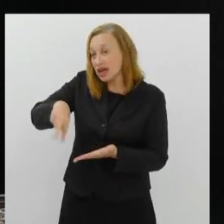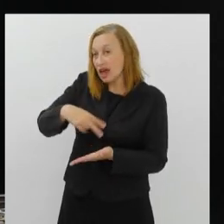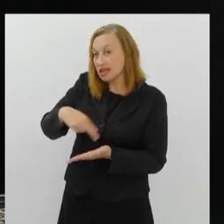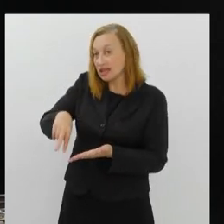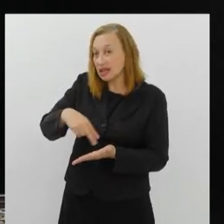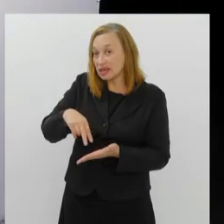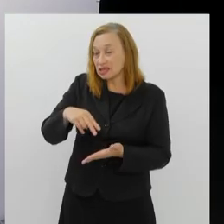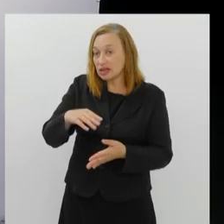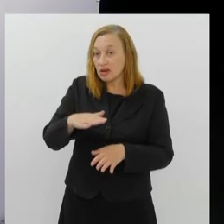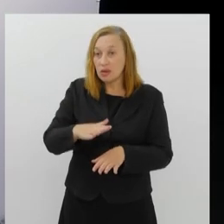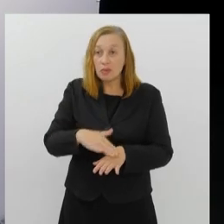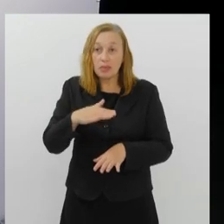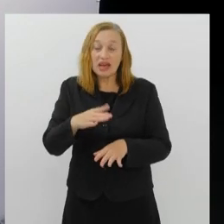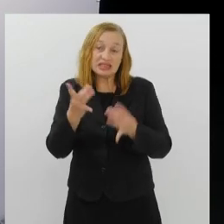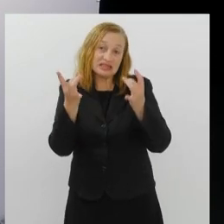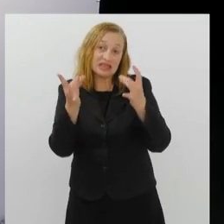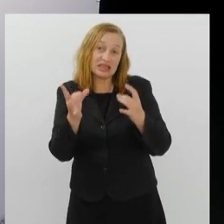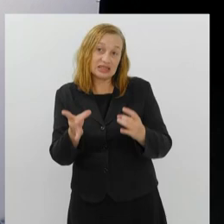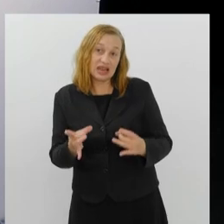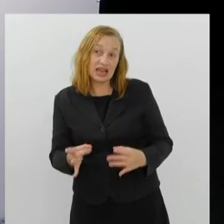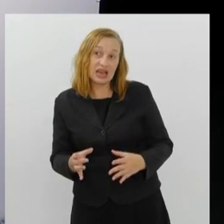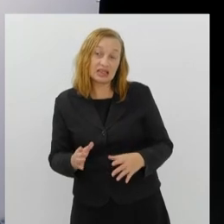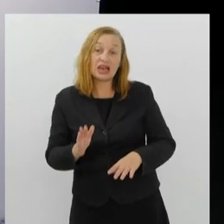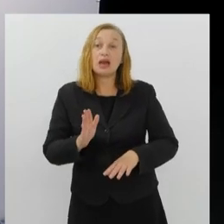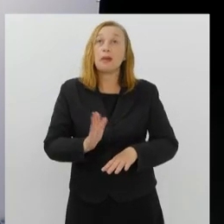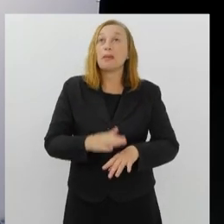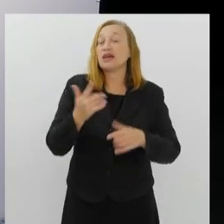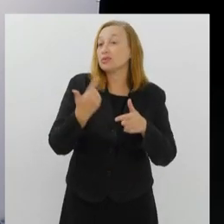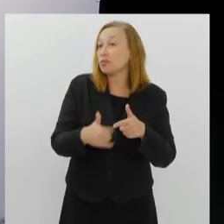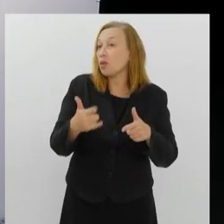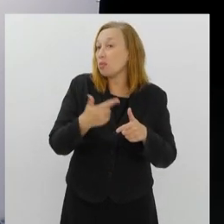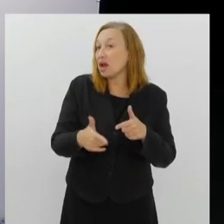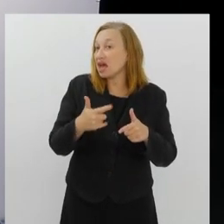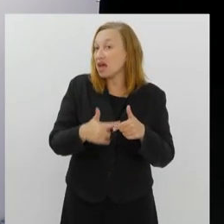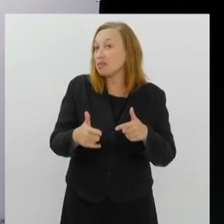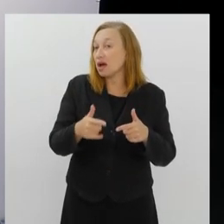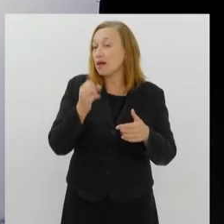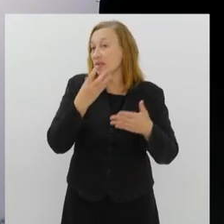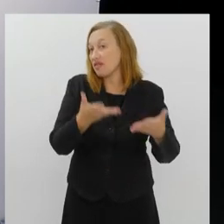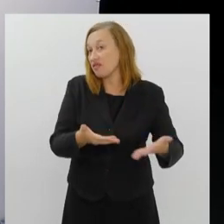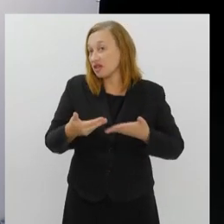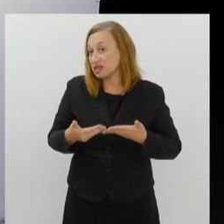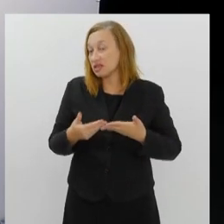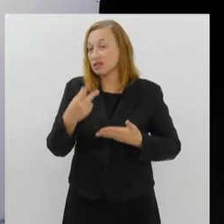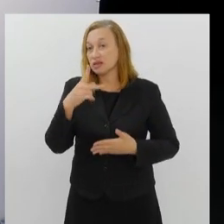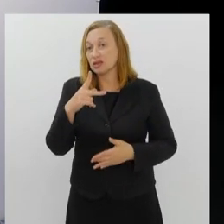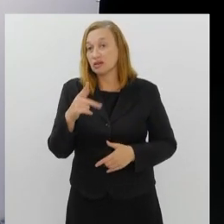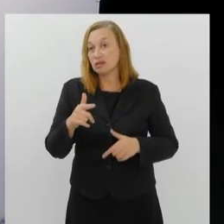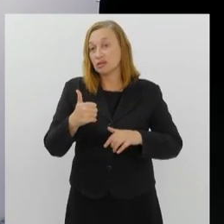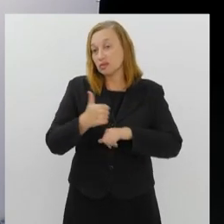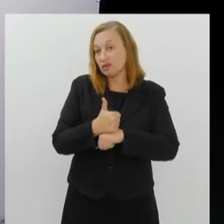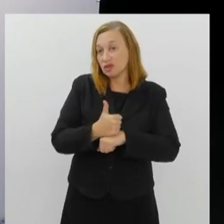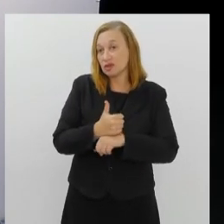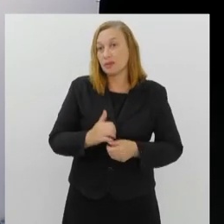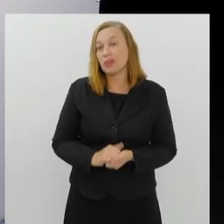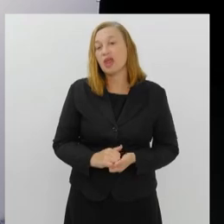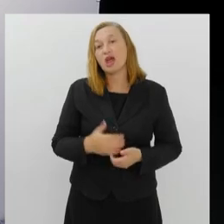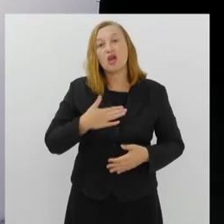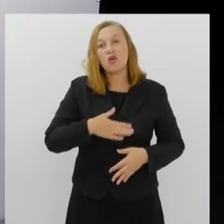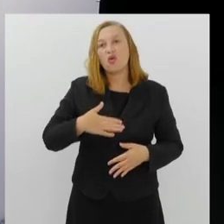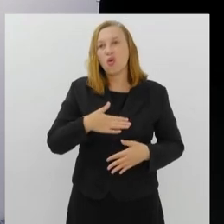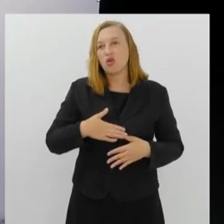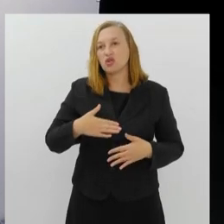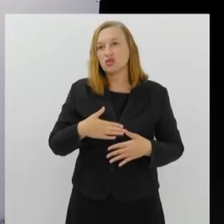também gerando mais problemas, que tem marcação, tem tudo, é bem-vinda na tua função? Eu gosto mais da